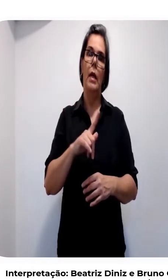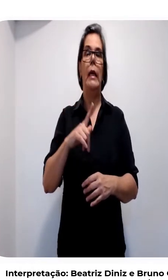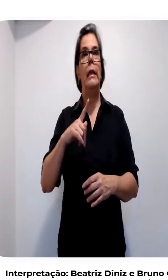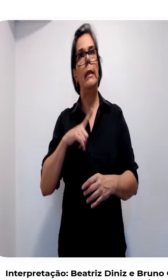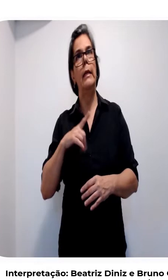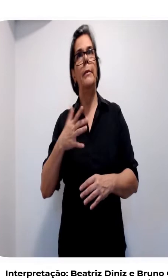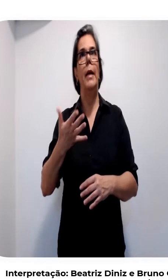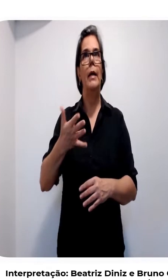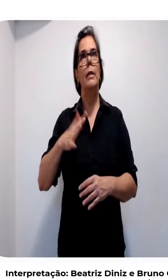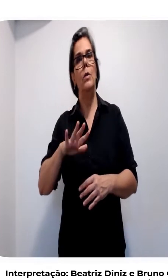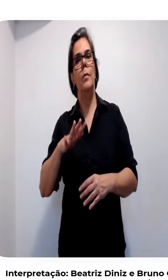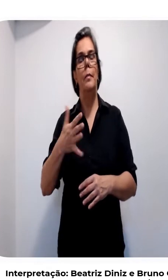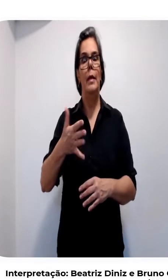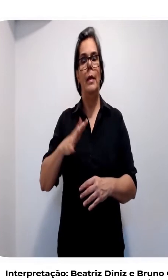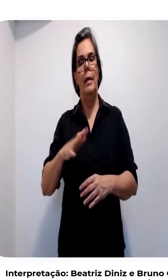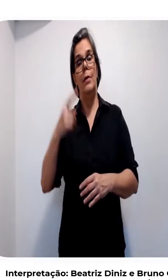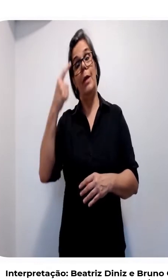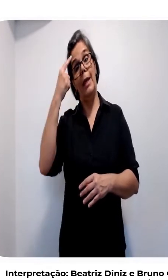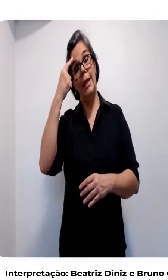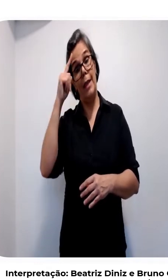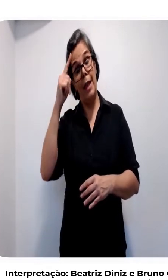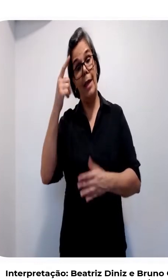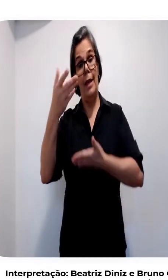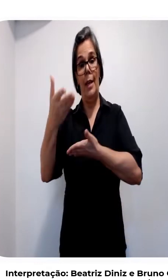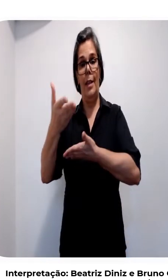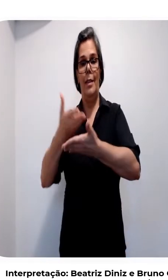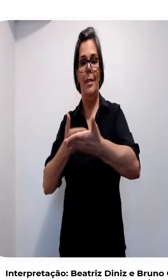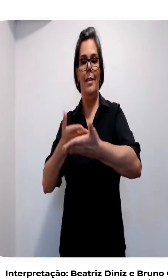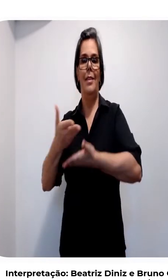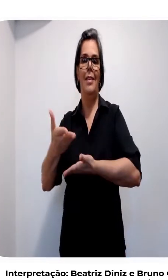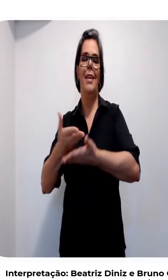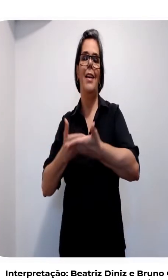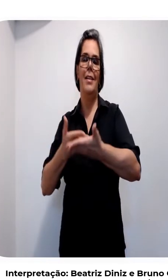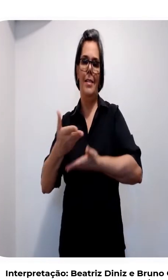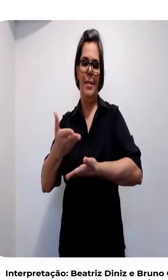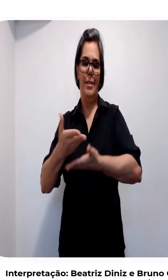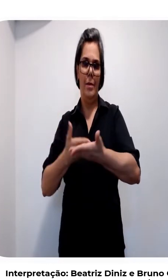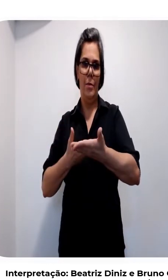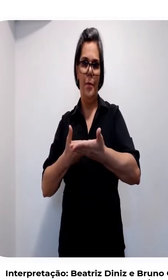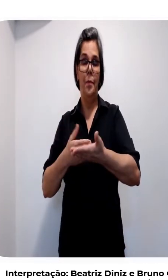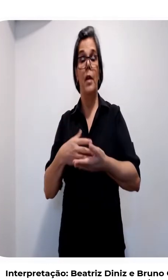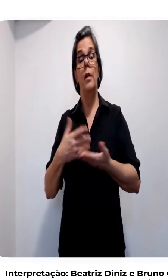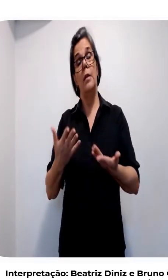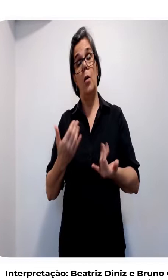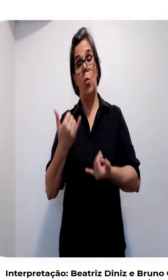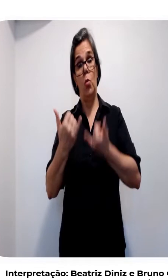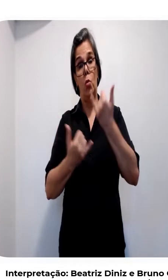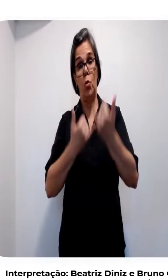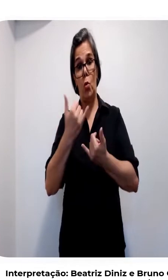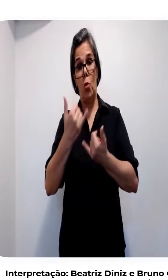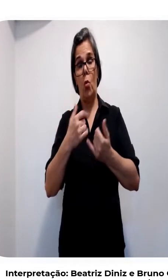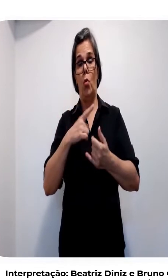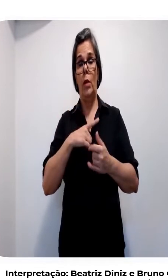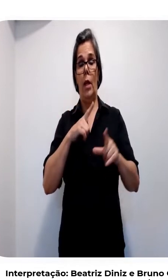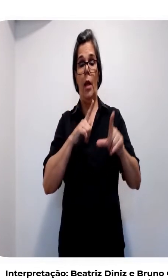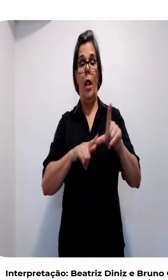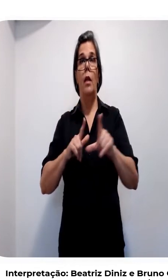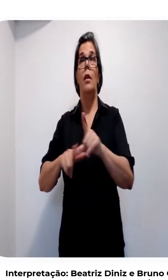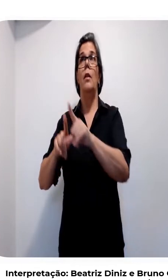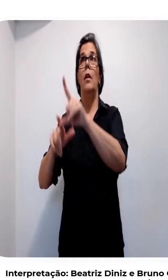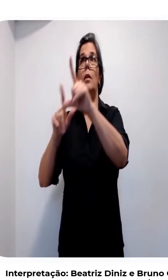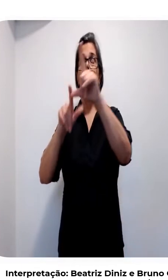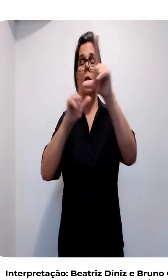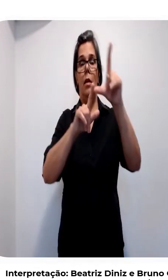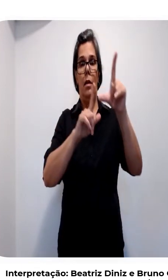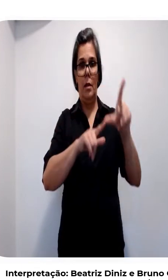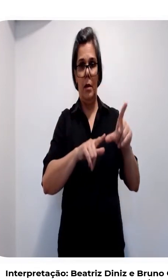a ideia é que elas interajam da mesma forma. Então, se o jogo tem letras móveis, por exemplo, a gente